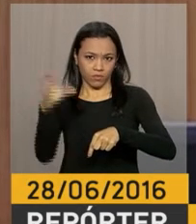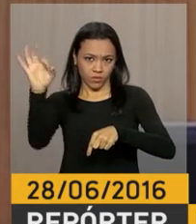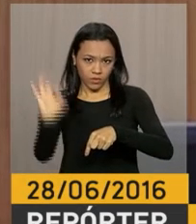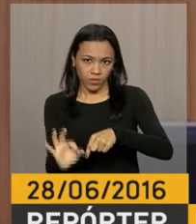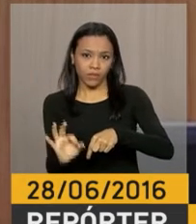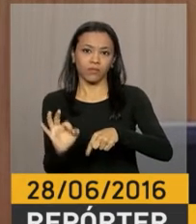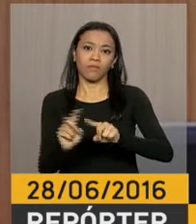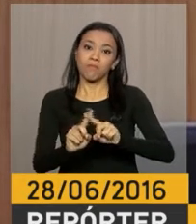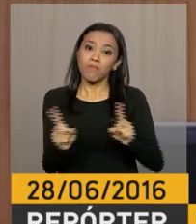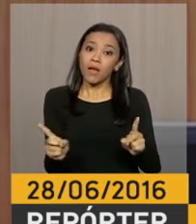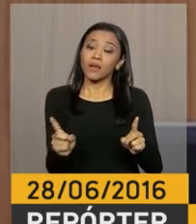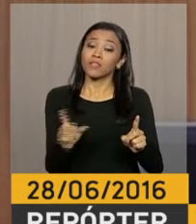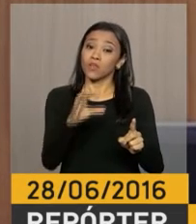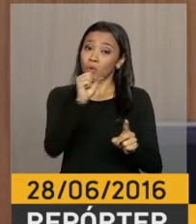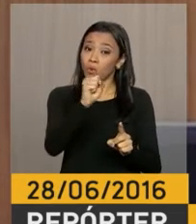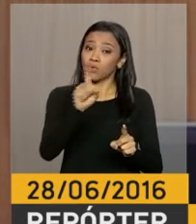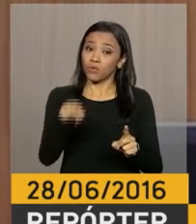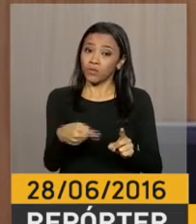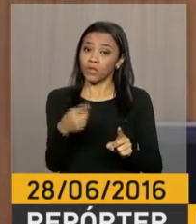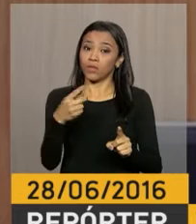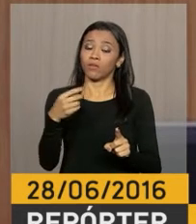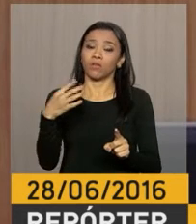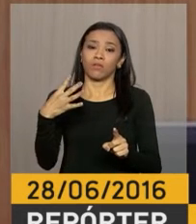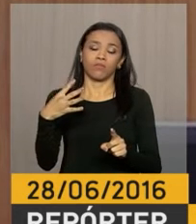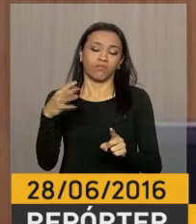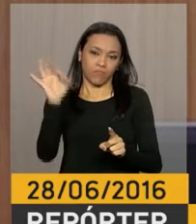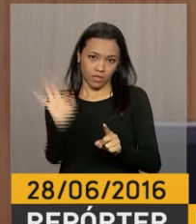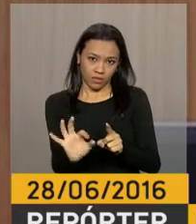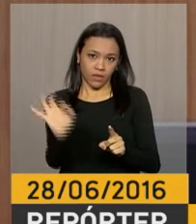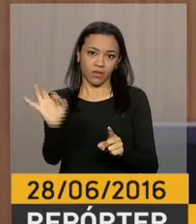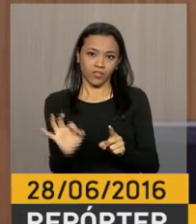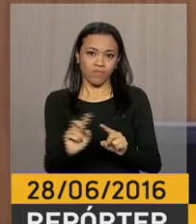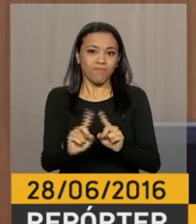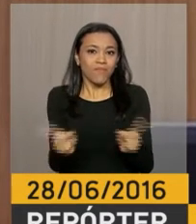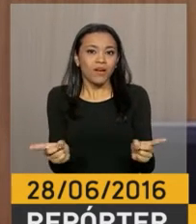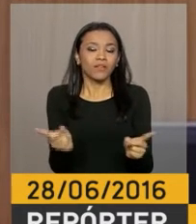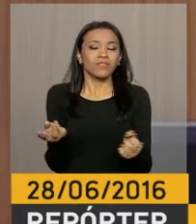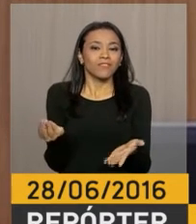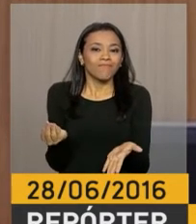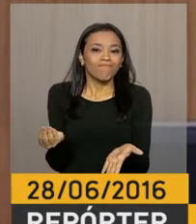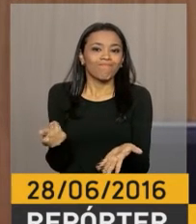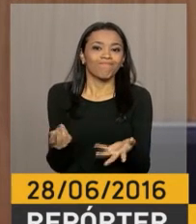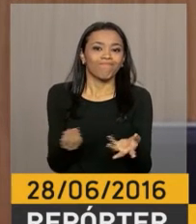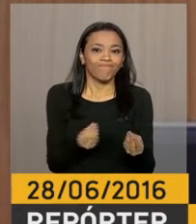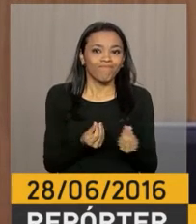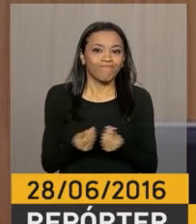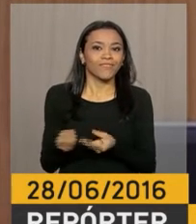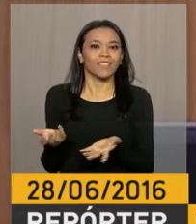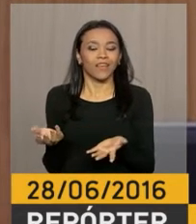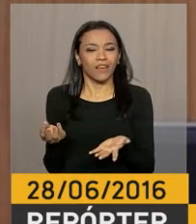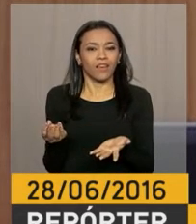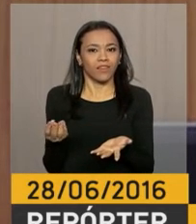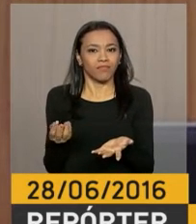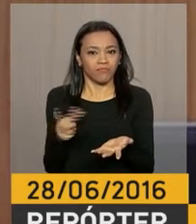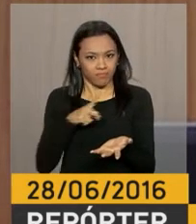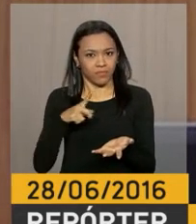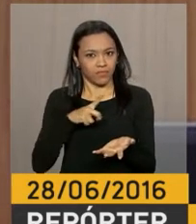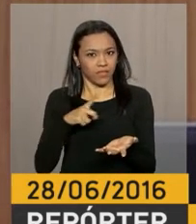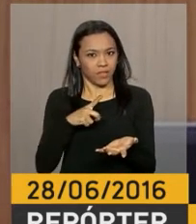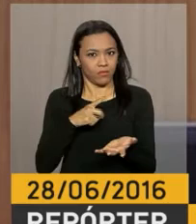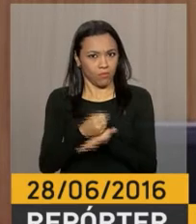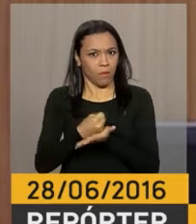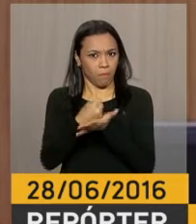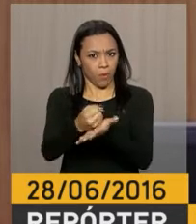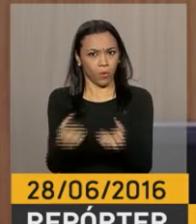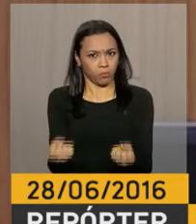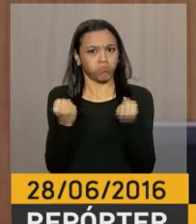8,4%, mas ainda de 8,4 pontos de percentagem, mas ainda com uma contribuição muito forte. Quer dizer, um quadro